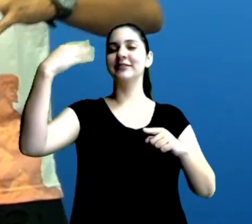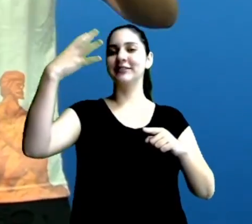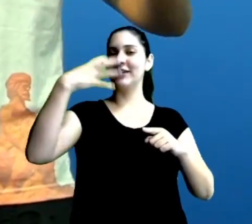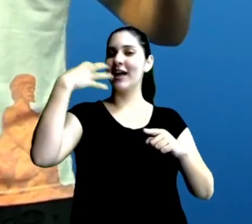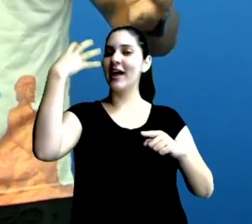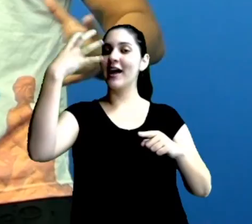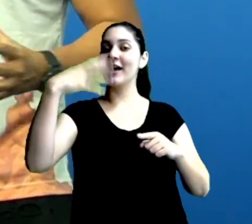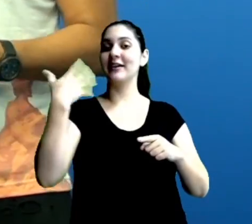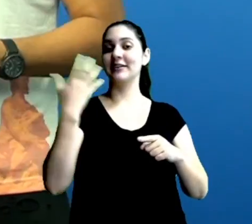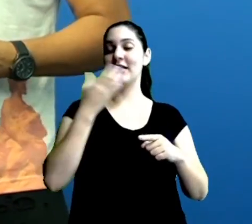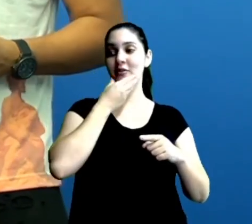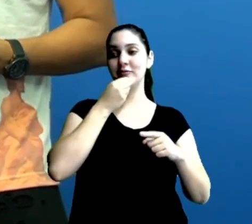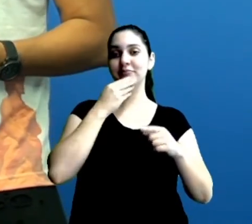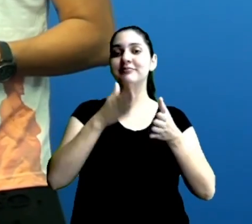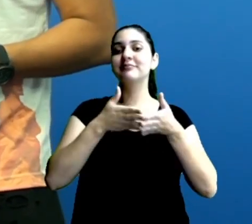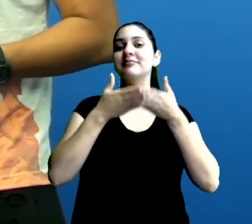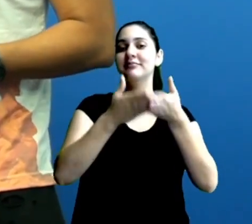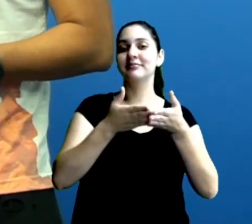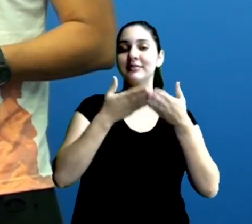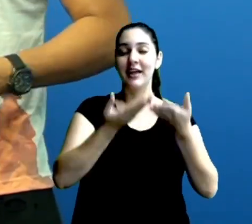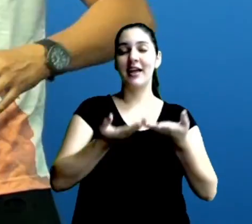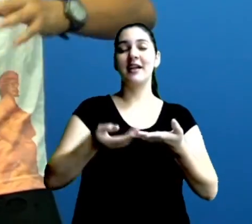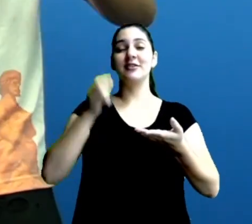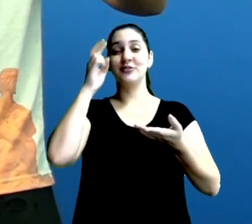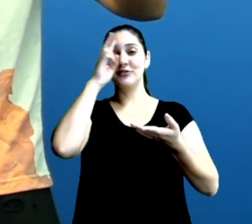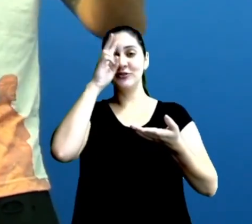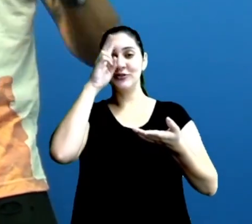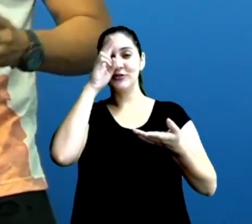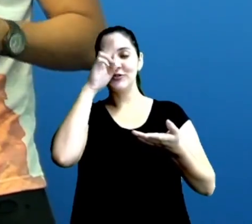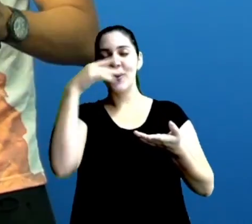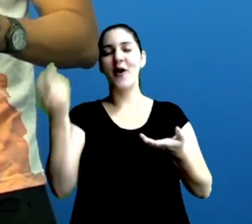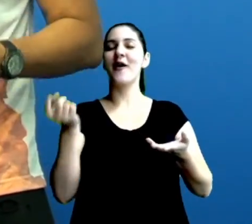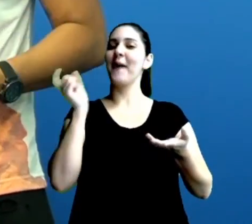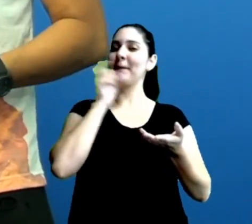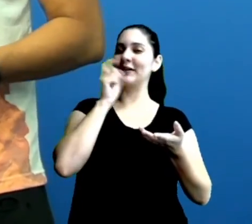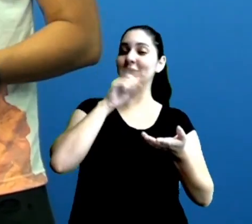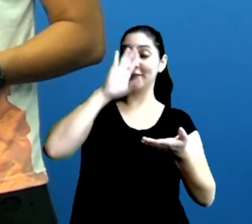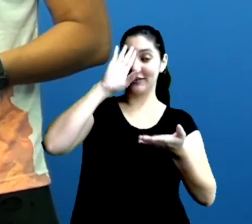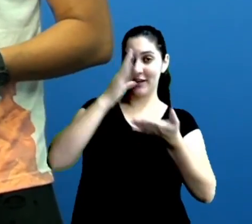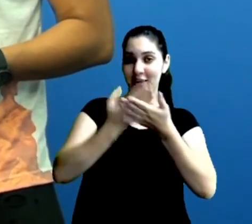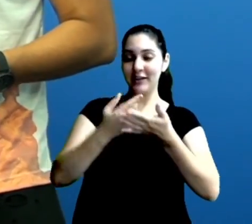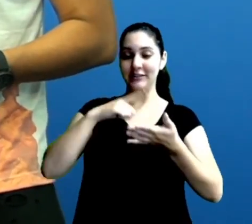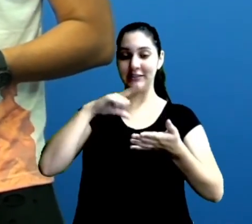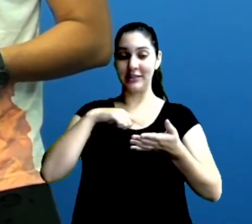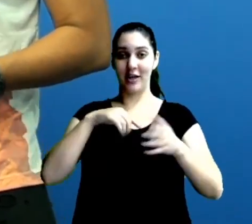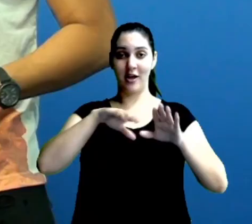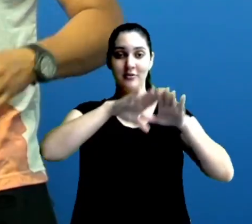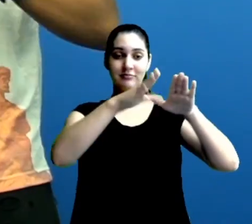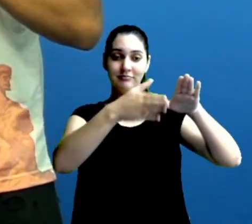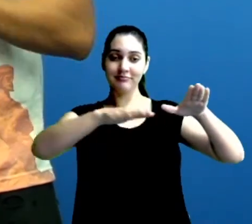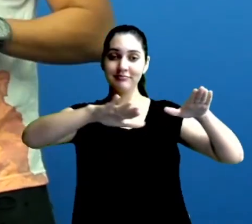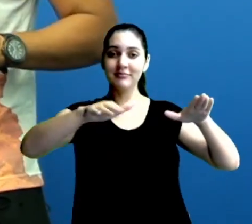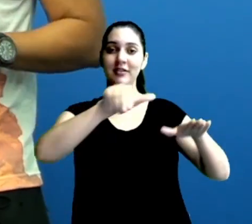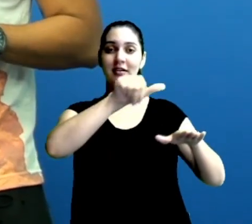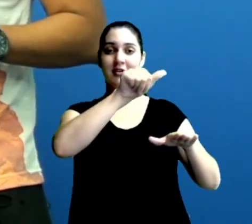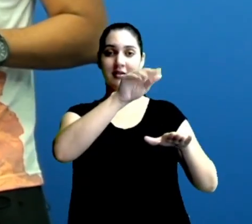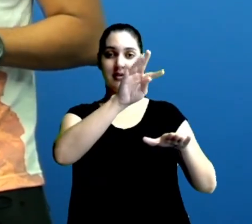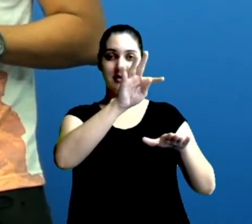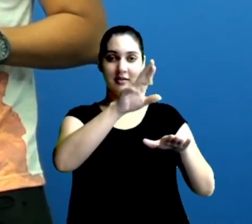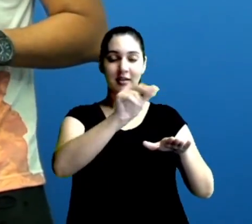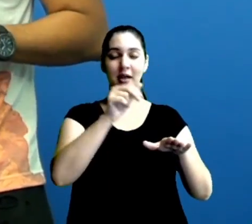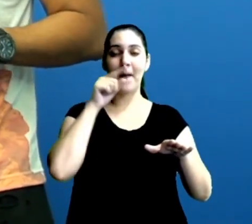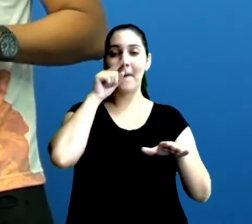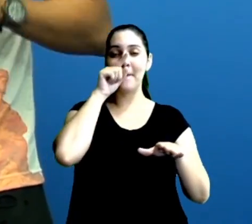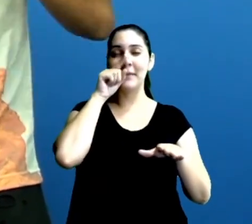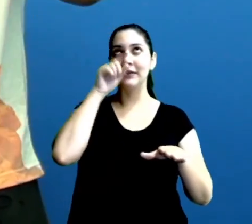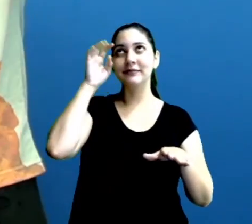Enfim, uma série de mitos que eles acreditavam, de lendas que existiam sobre o Oceano Atlântico. Esses eram os perigos imaginários